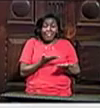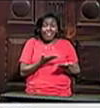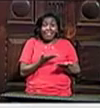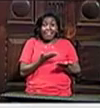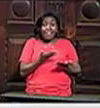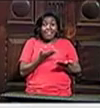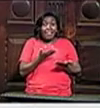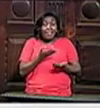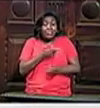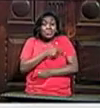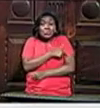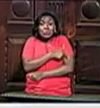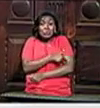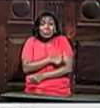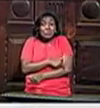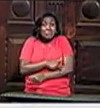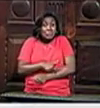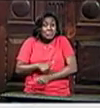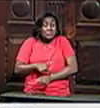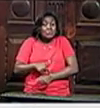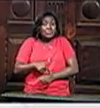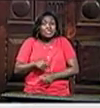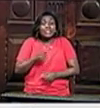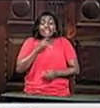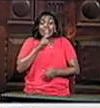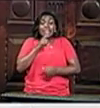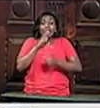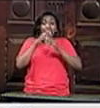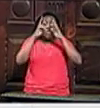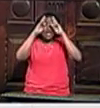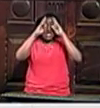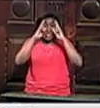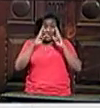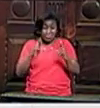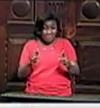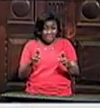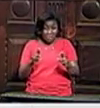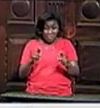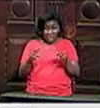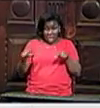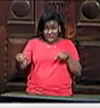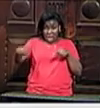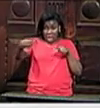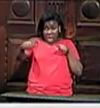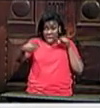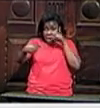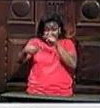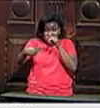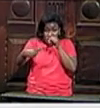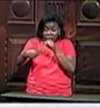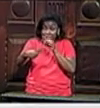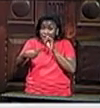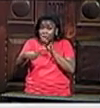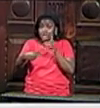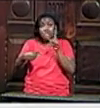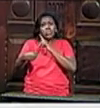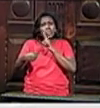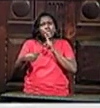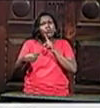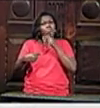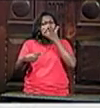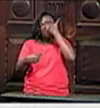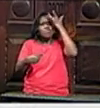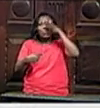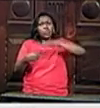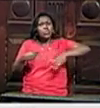absolutamente desrespeitosa não para com os seus adversários seus oponentes no primeiro turno mas sobretudo para com o